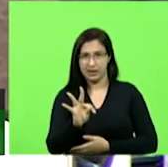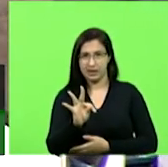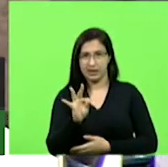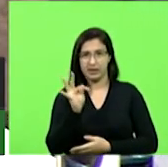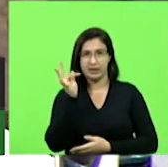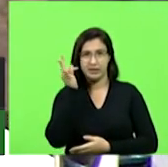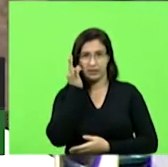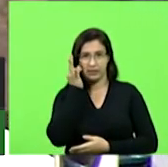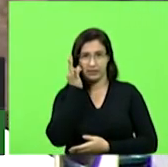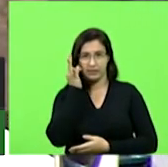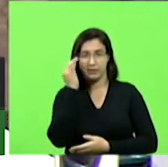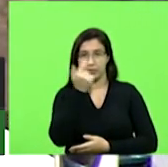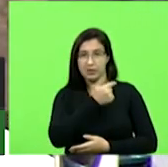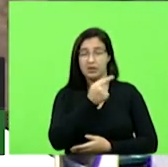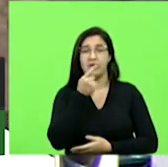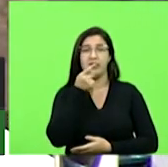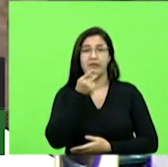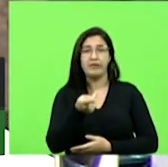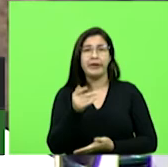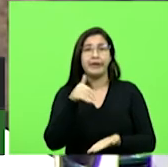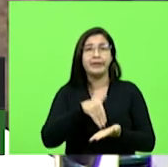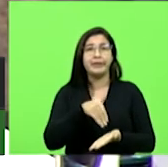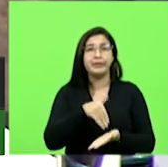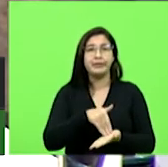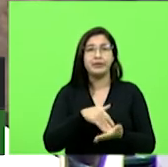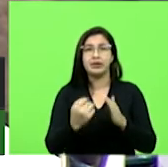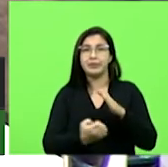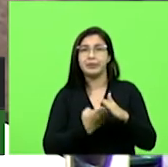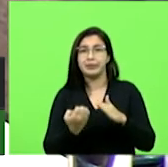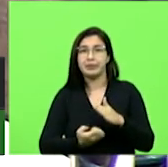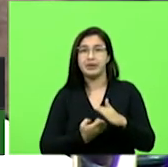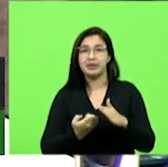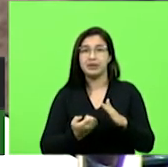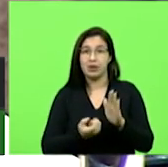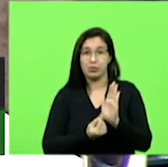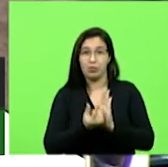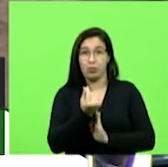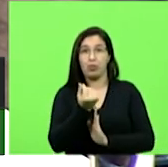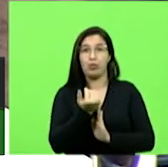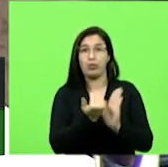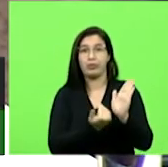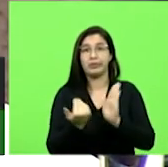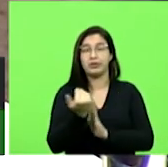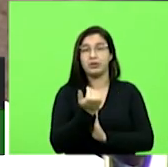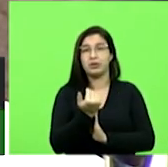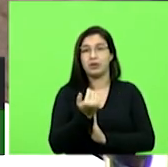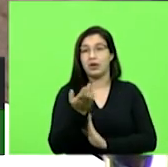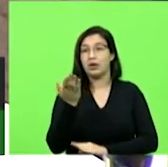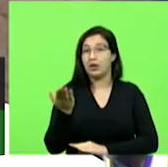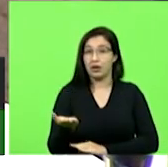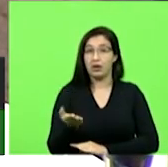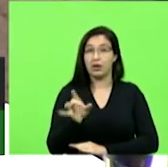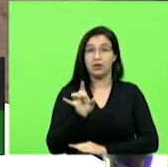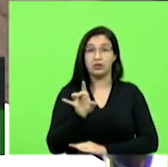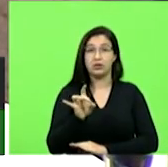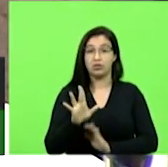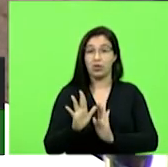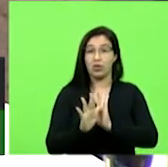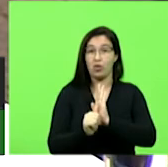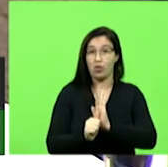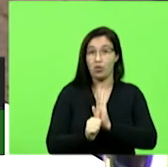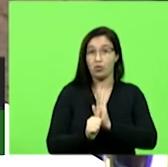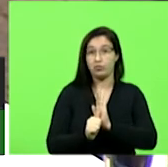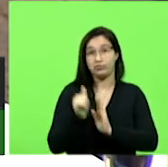diz que no final o empresário vai lucrar. Na verdade, ele só deixou de ser roubado pelo